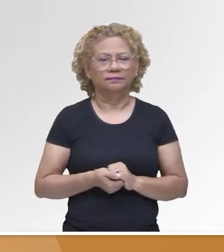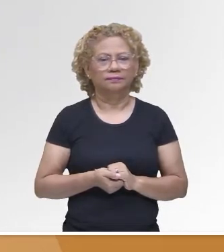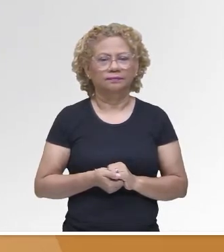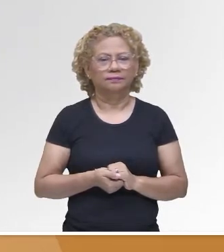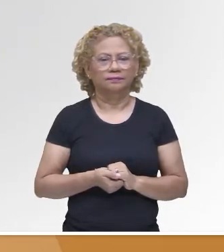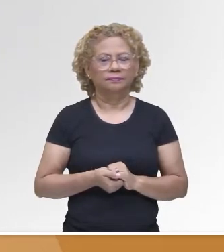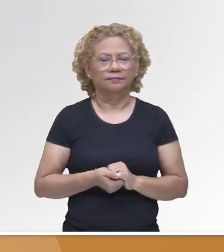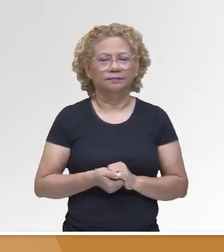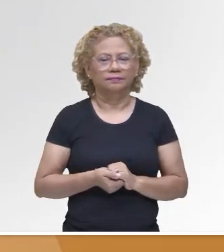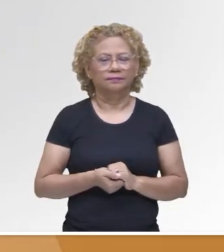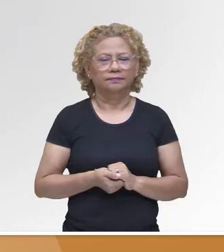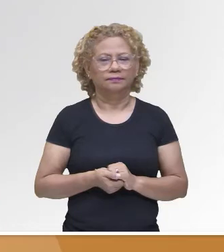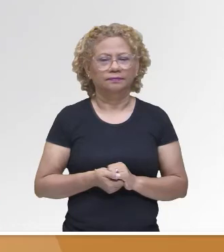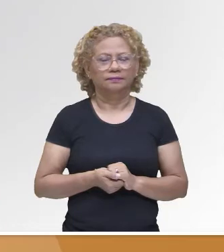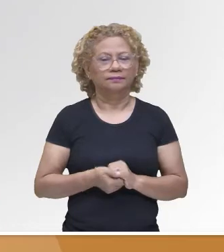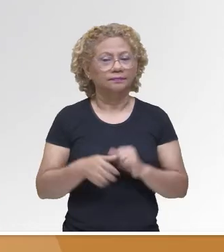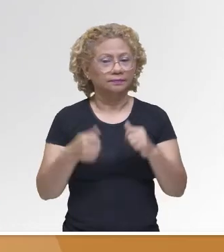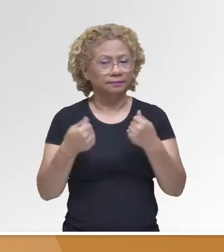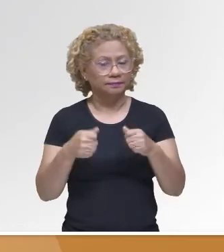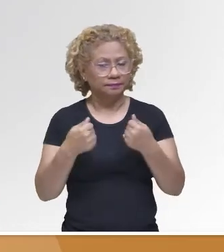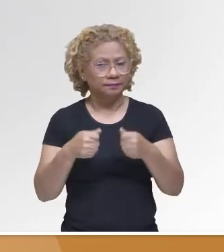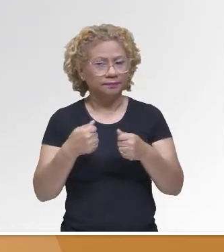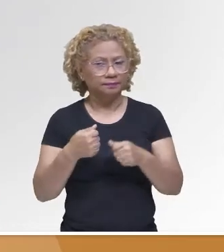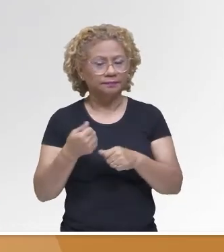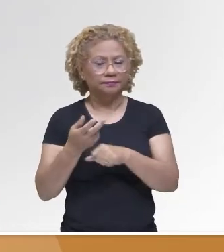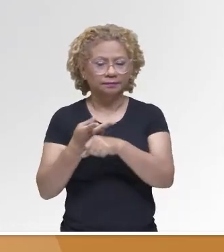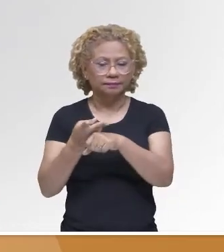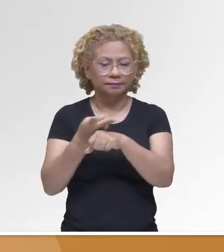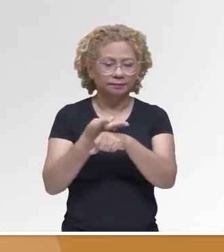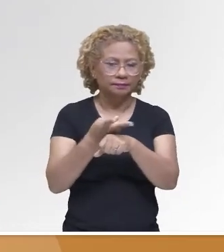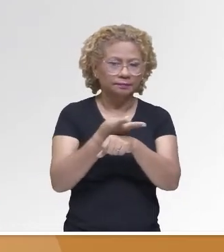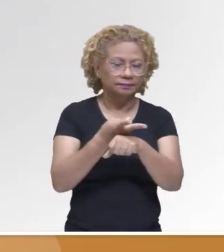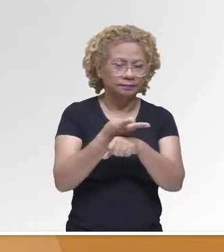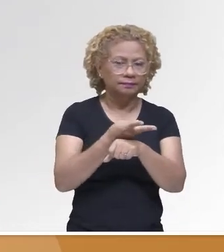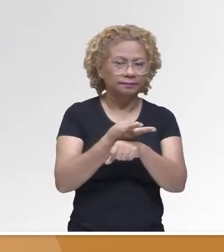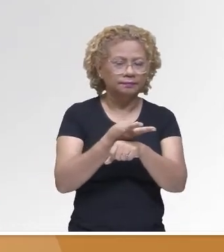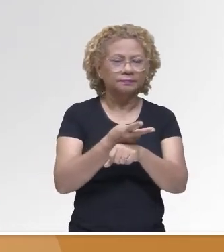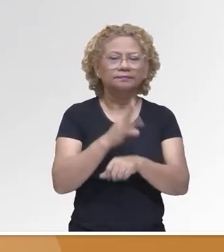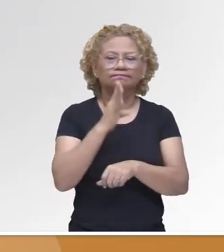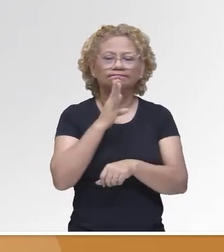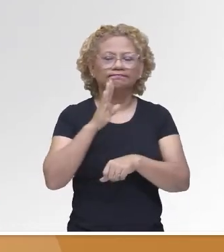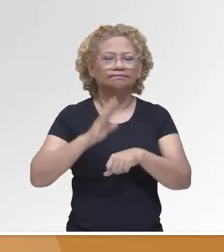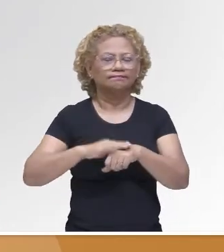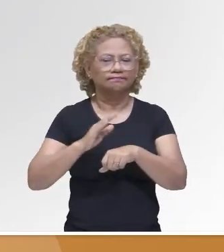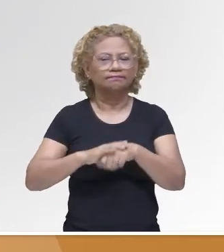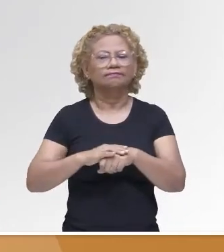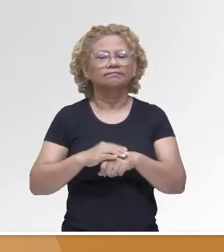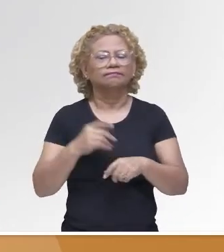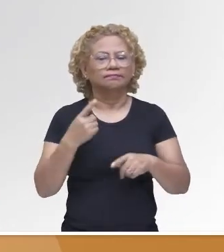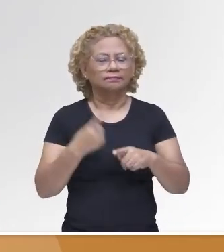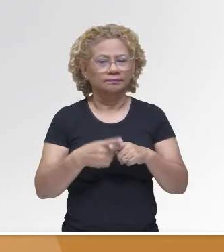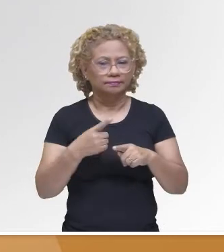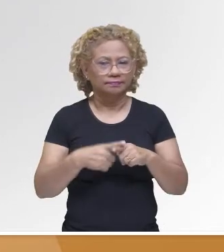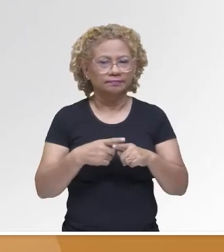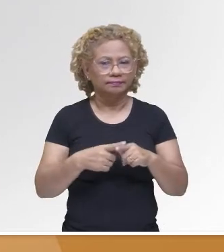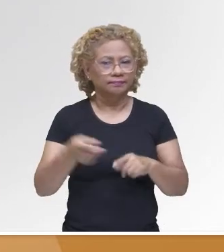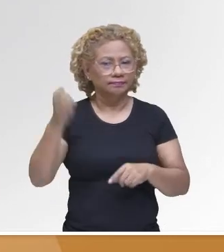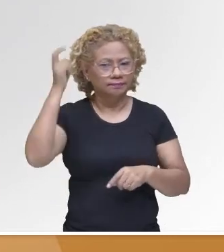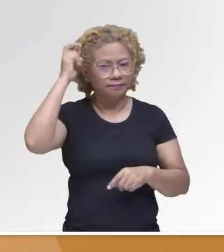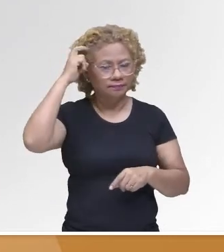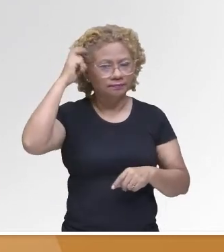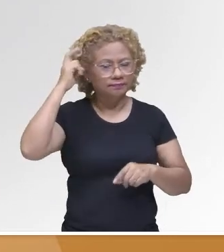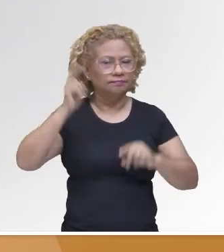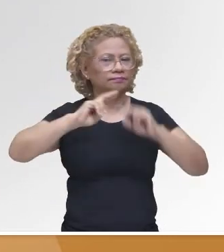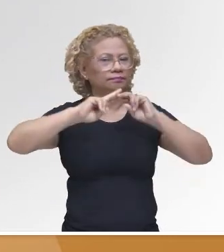a investigação é que nos leva a ter essa percepção, né? Porque cada cultura, cada povo tem uma percepção da sua